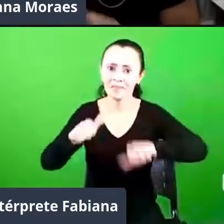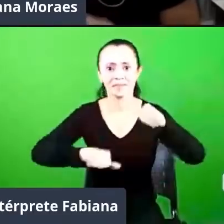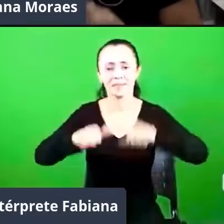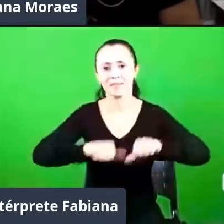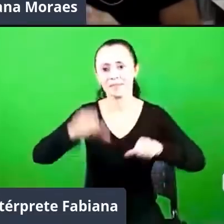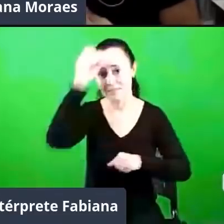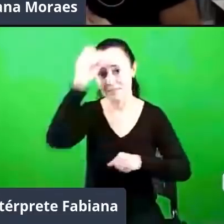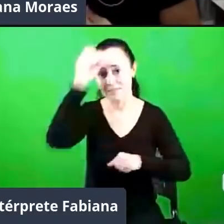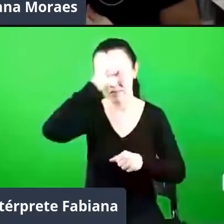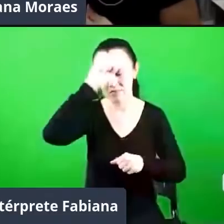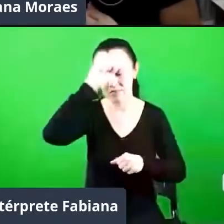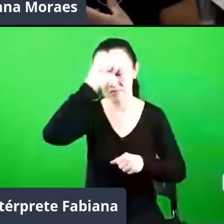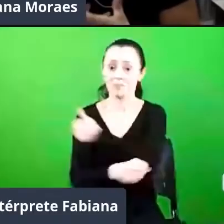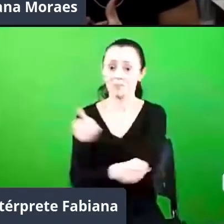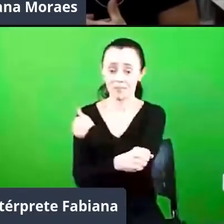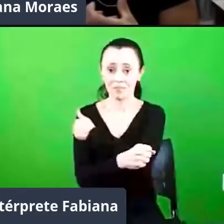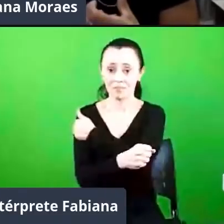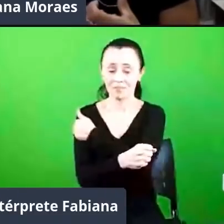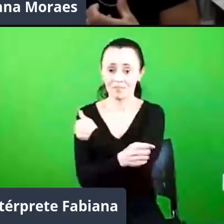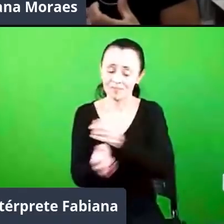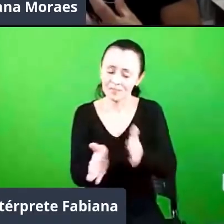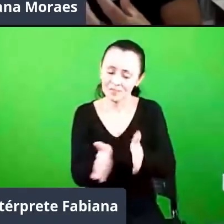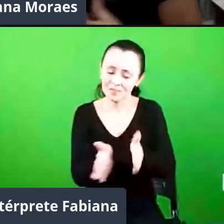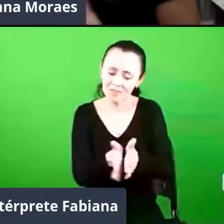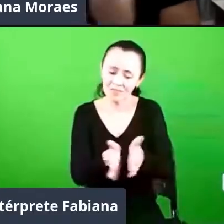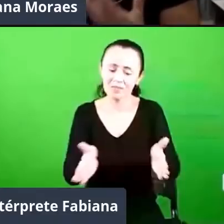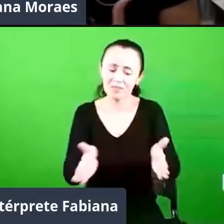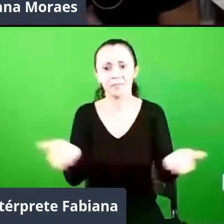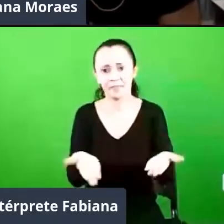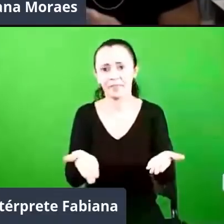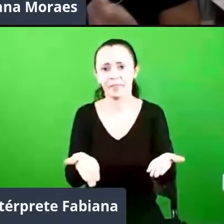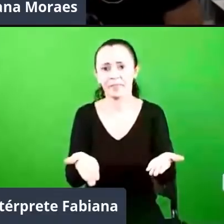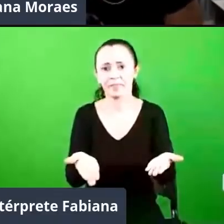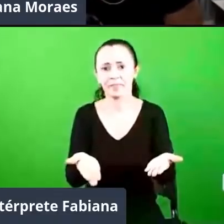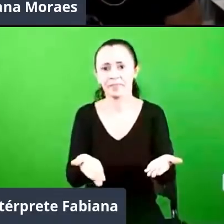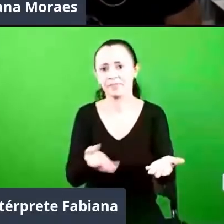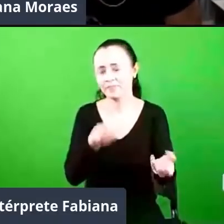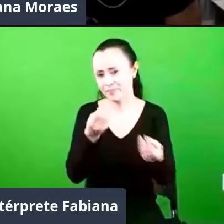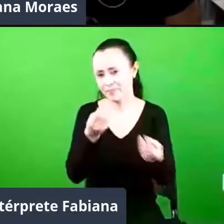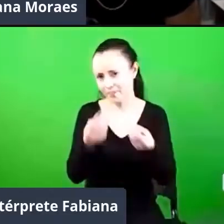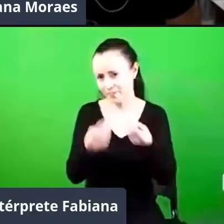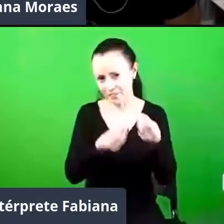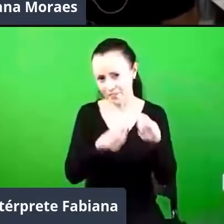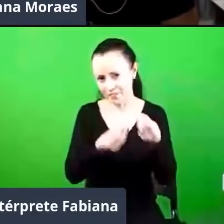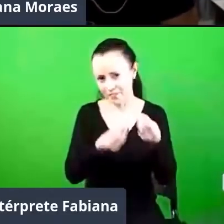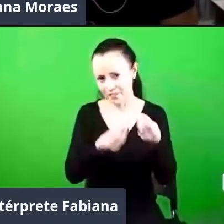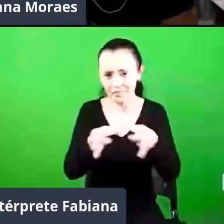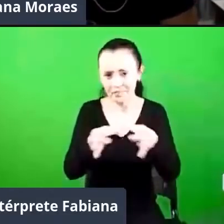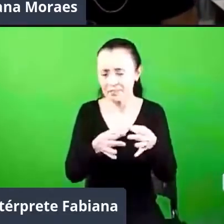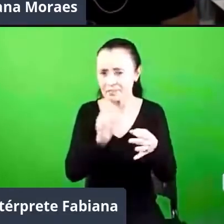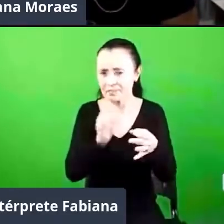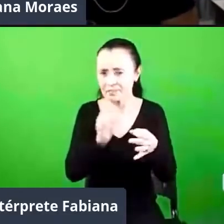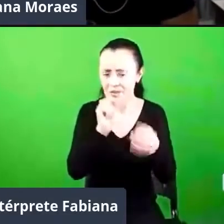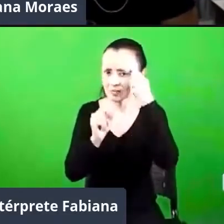momento de ensino remoto. Como que você está articulando isso, professora Lana?